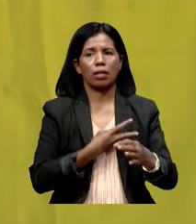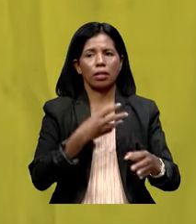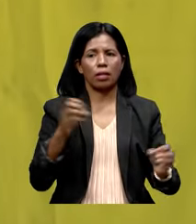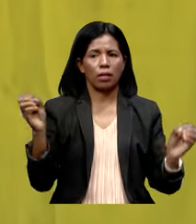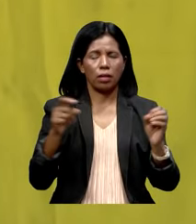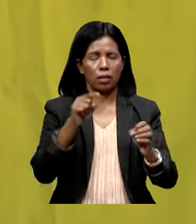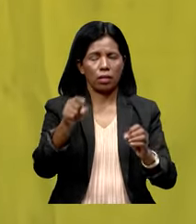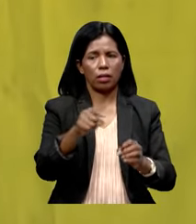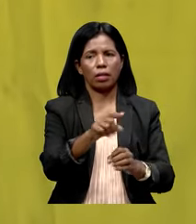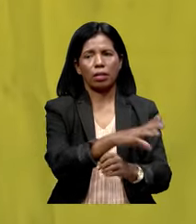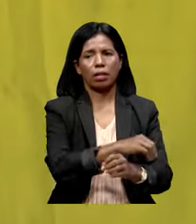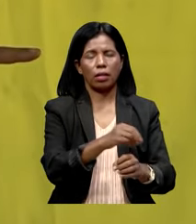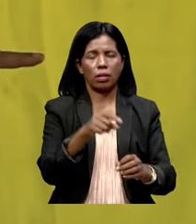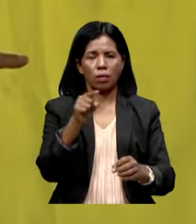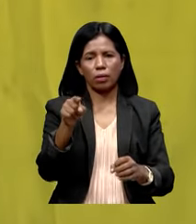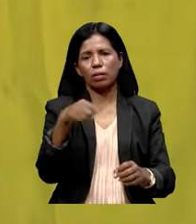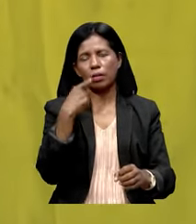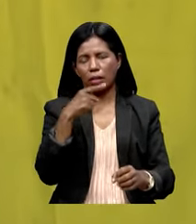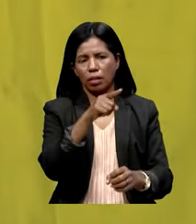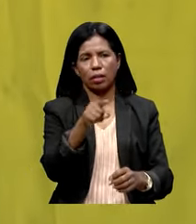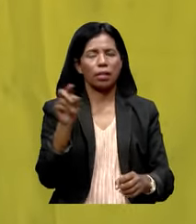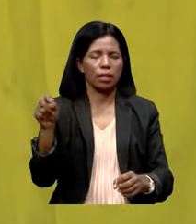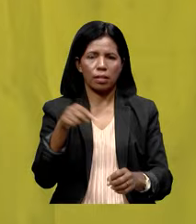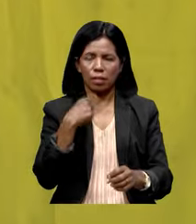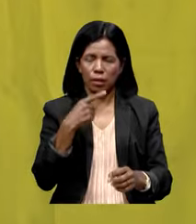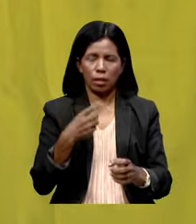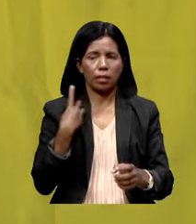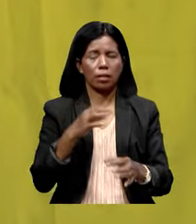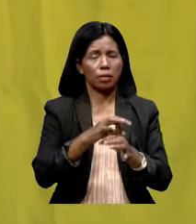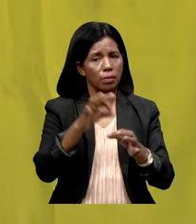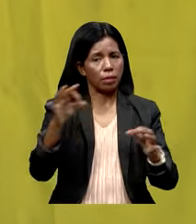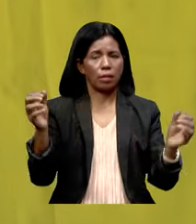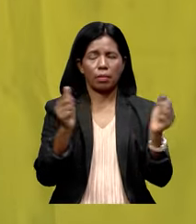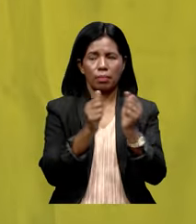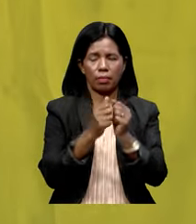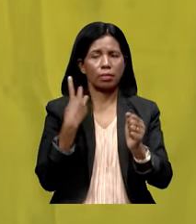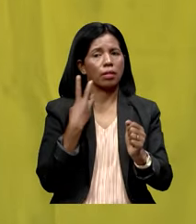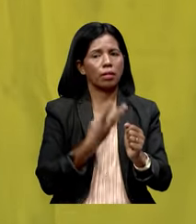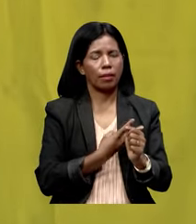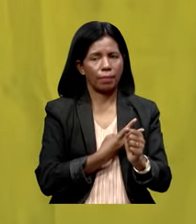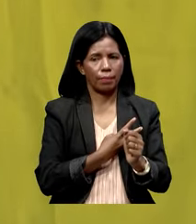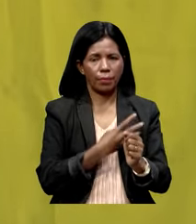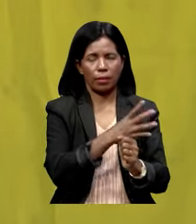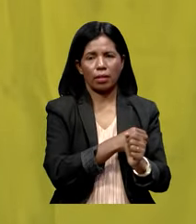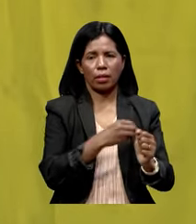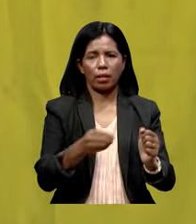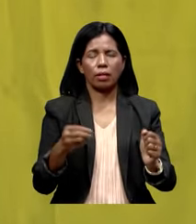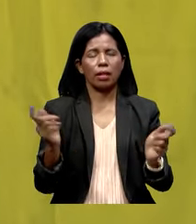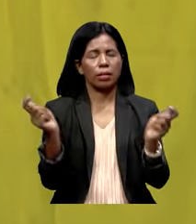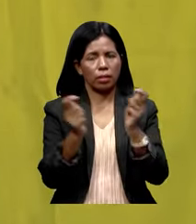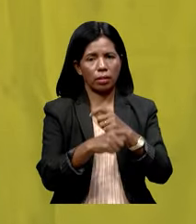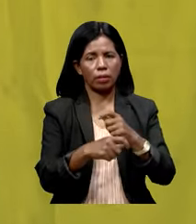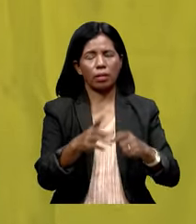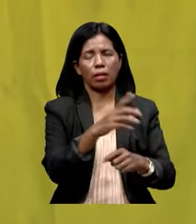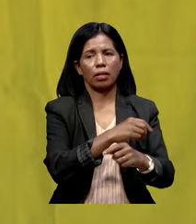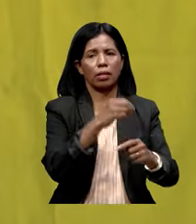o se hau se nia se espírito ida ita espírito luta neta transforma ba